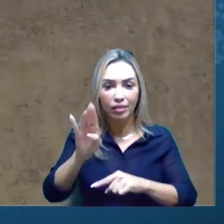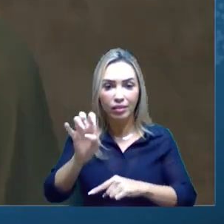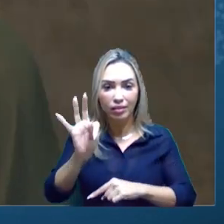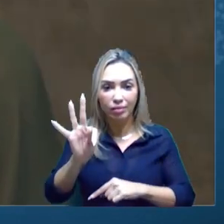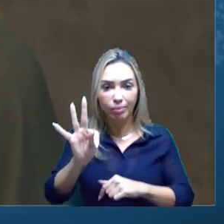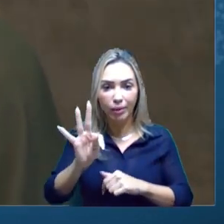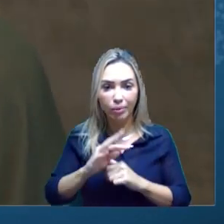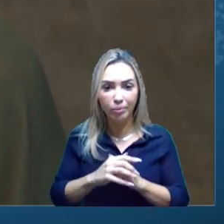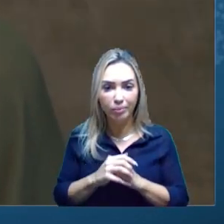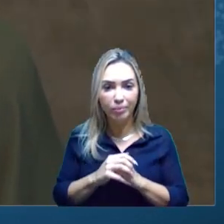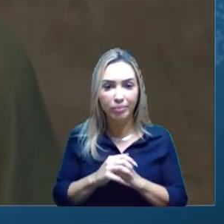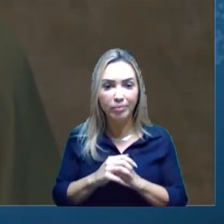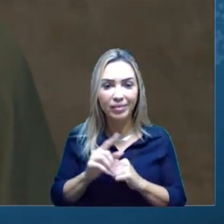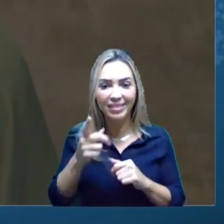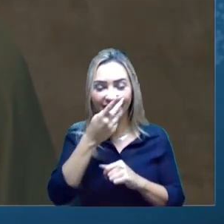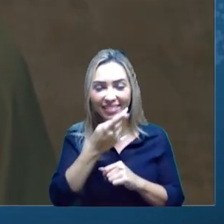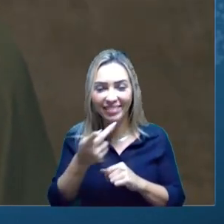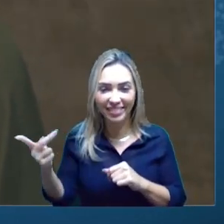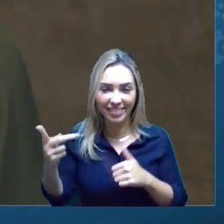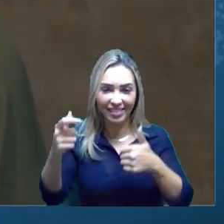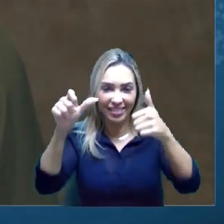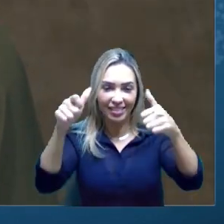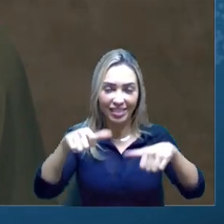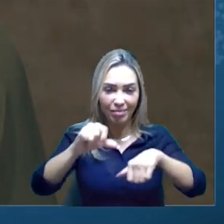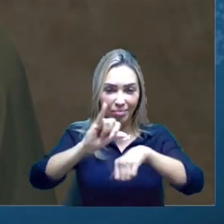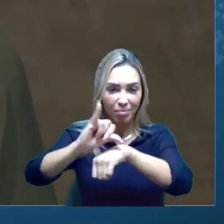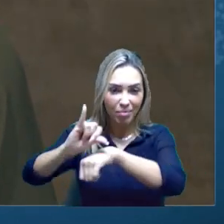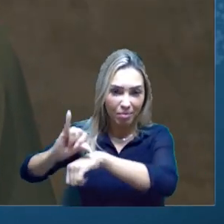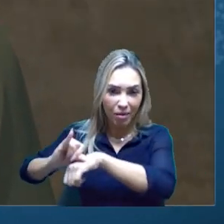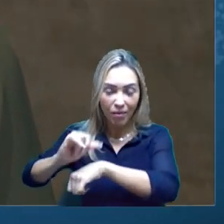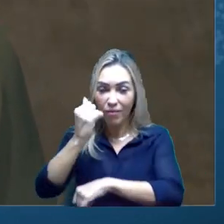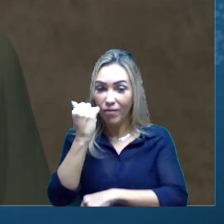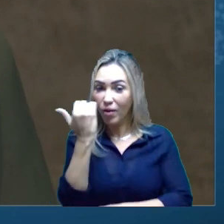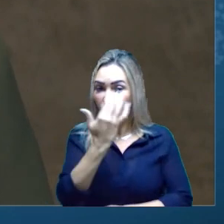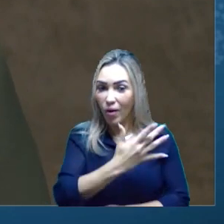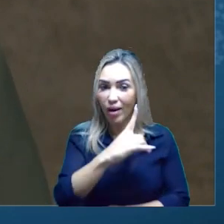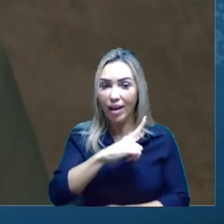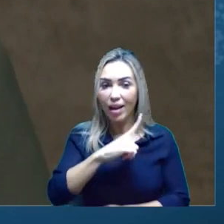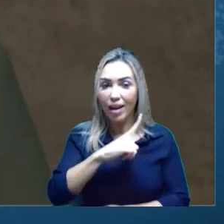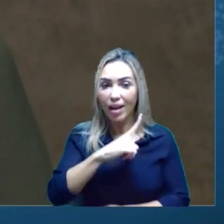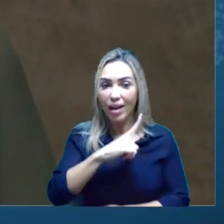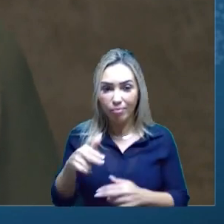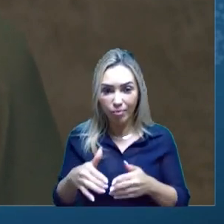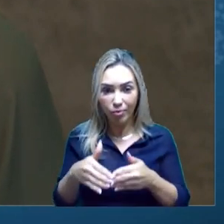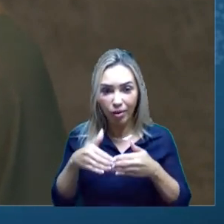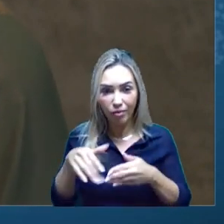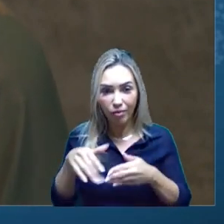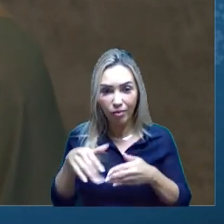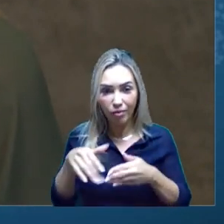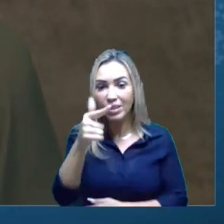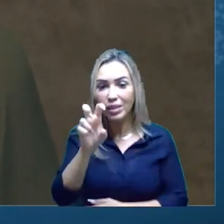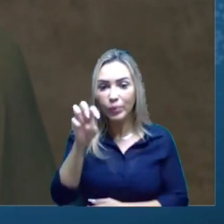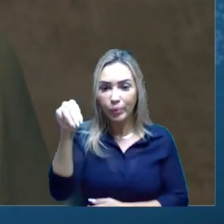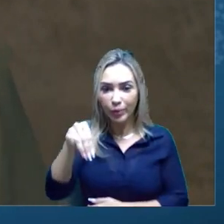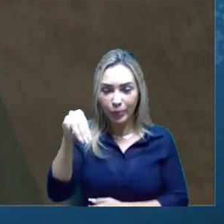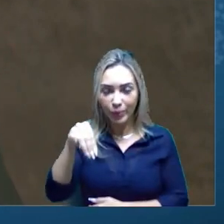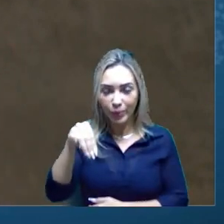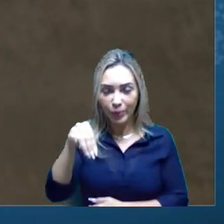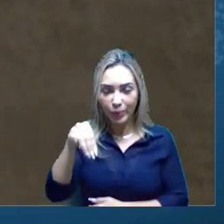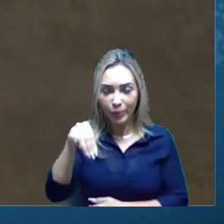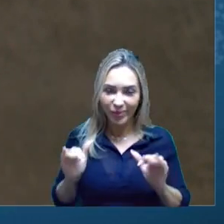visitem a área dos estandes expositores localizados na área externa. Por favor, em 25 minutos. Até já.